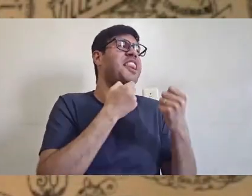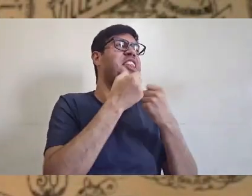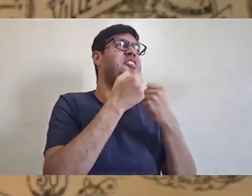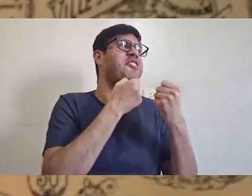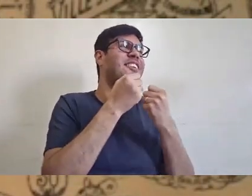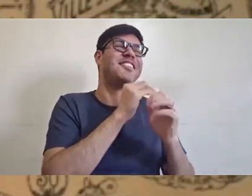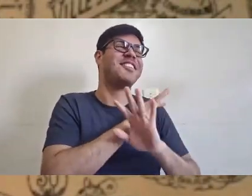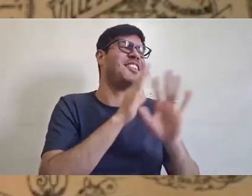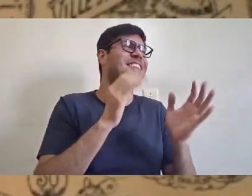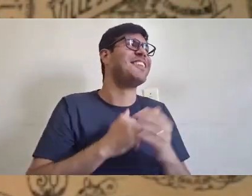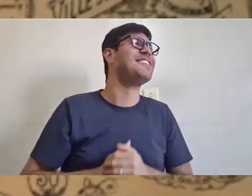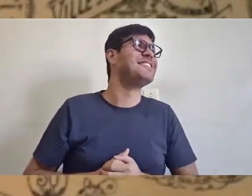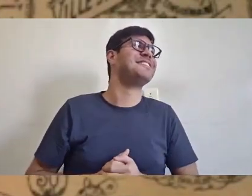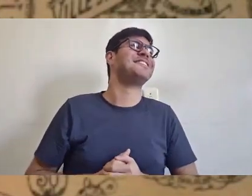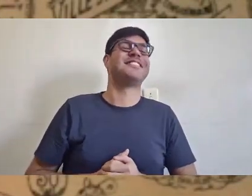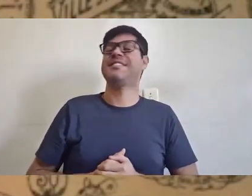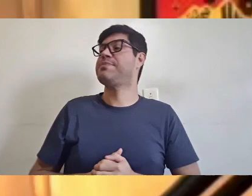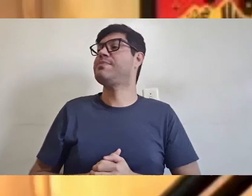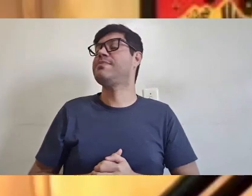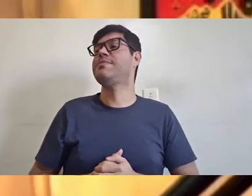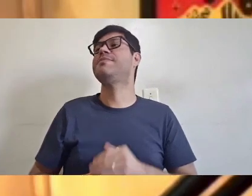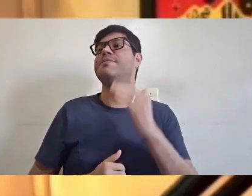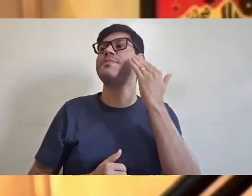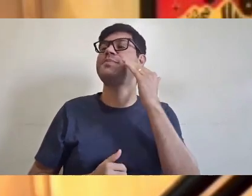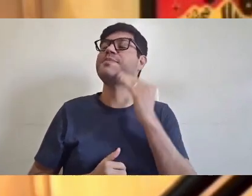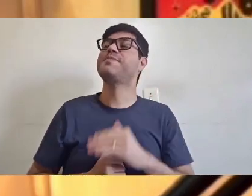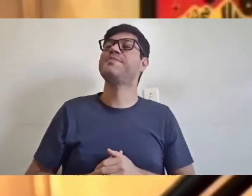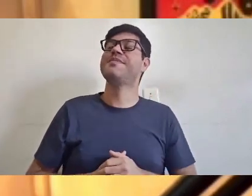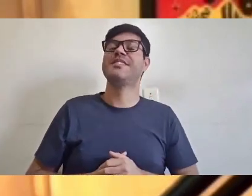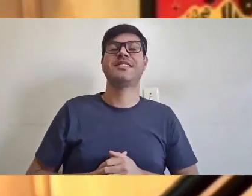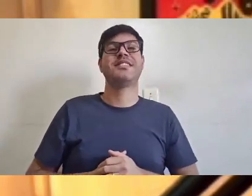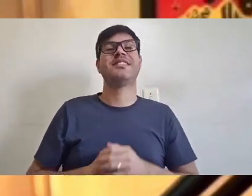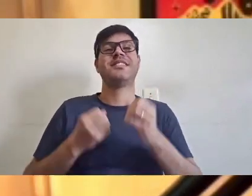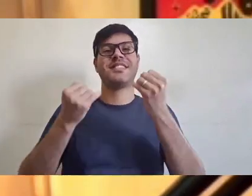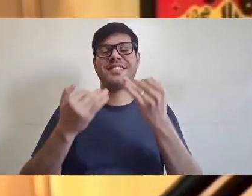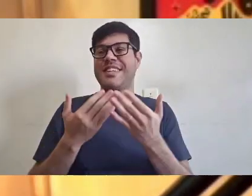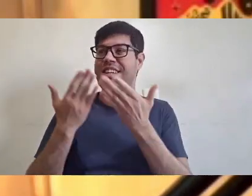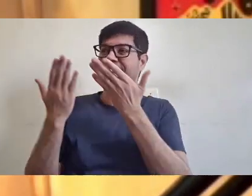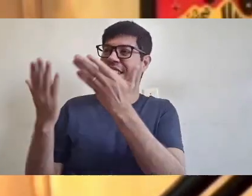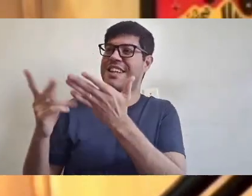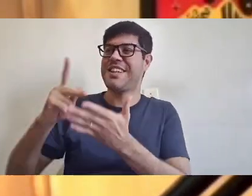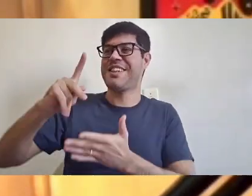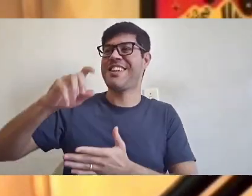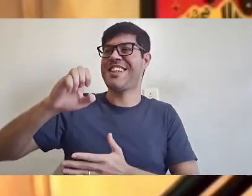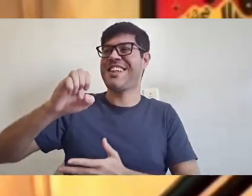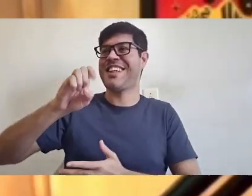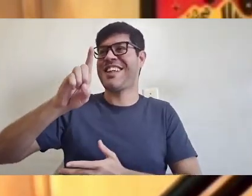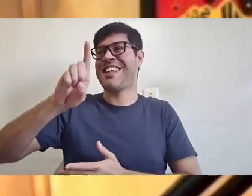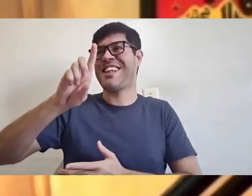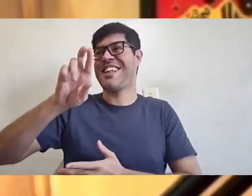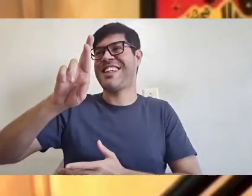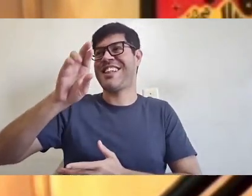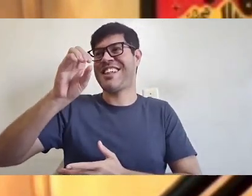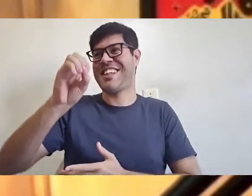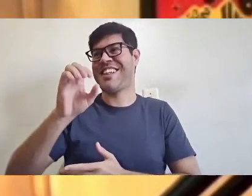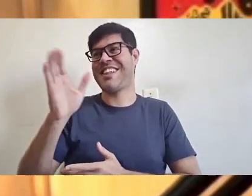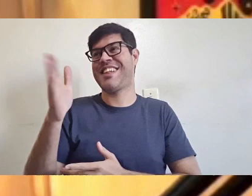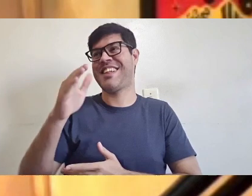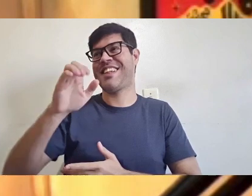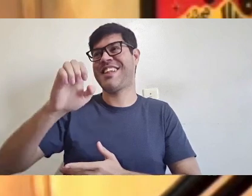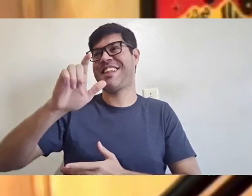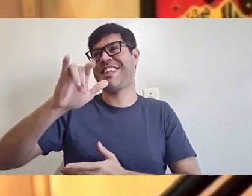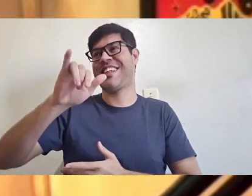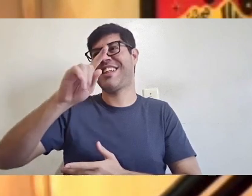falar ainda da entrevista. Tá muito bem. Bom, falei então com o Pedro Eliseu Sobrinho, essa personalidade da nossa cidade, e aí eu digo que aqui a